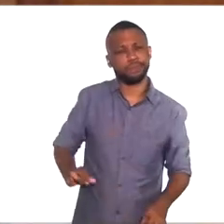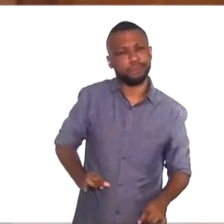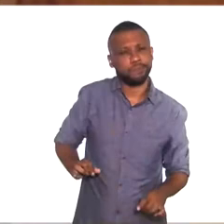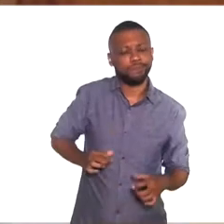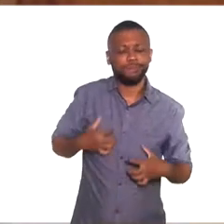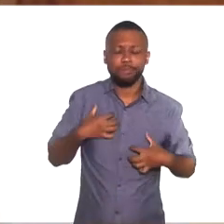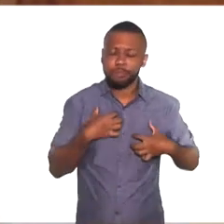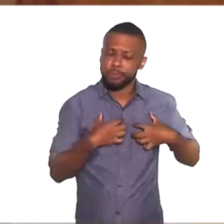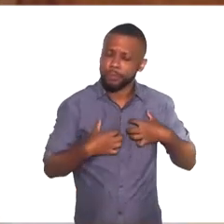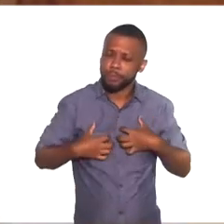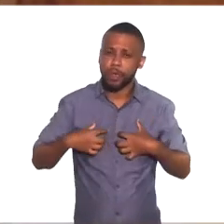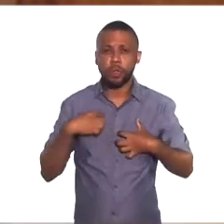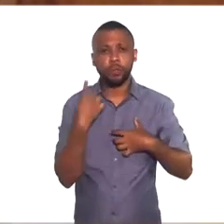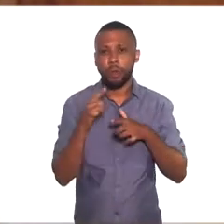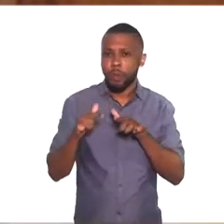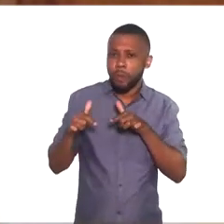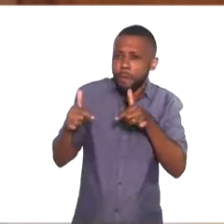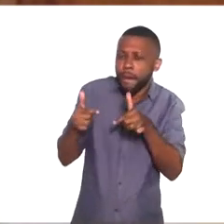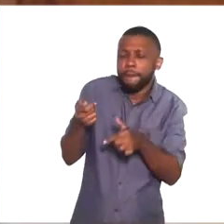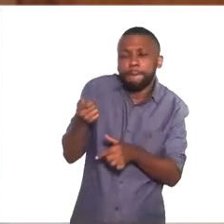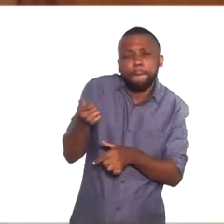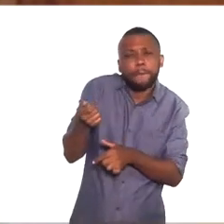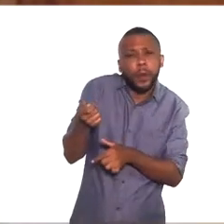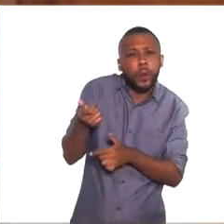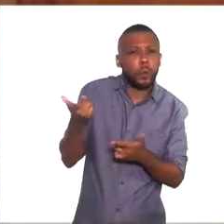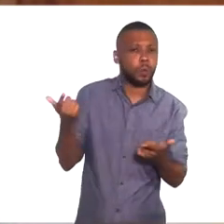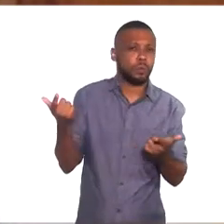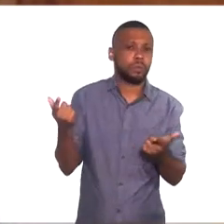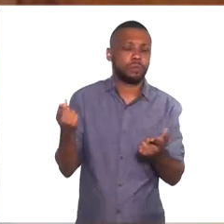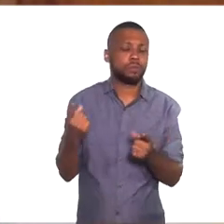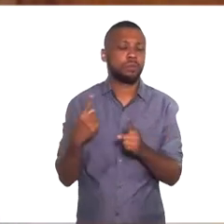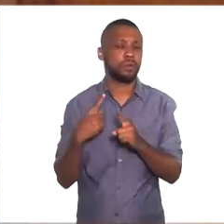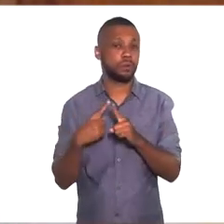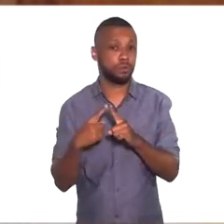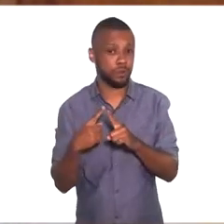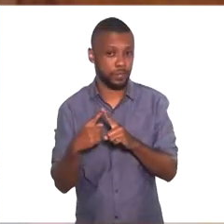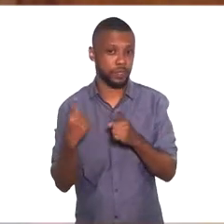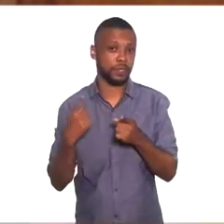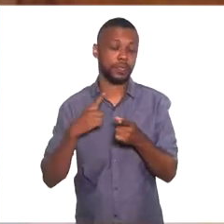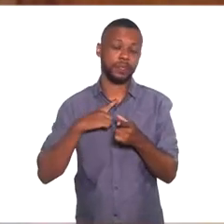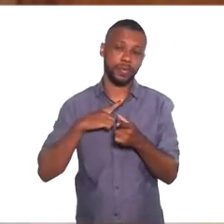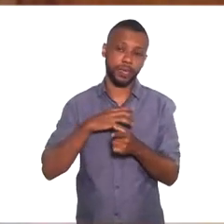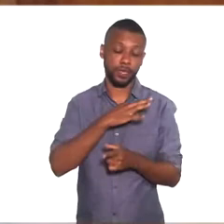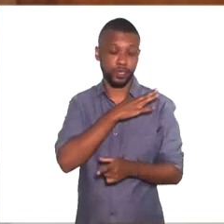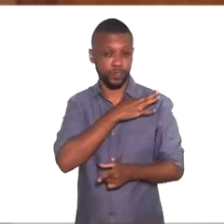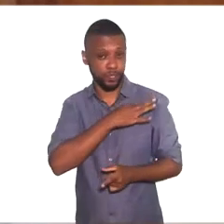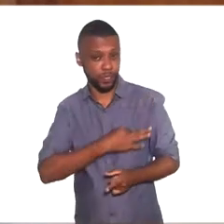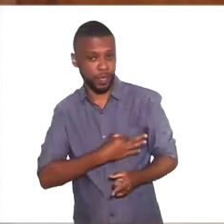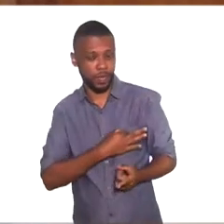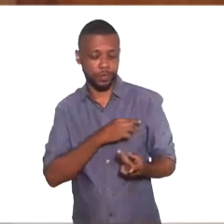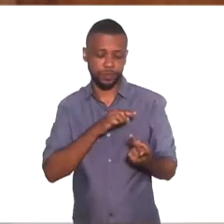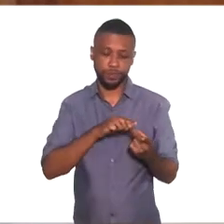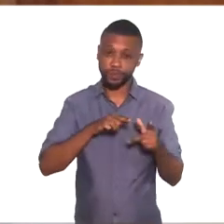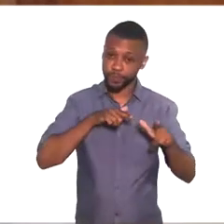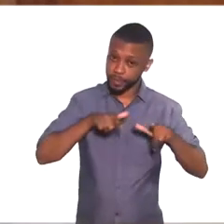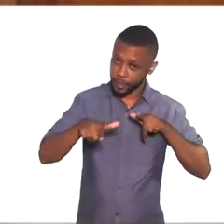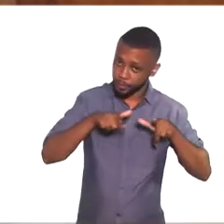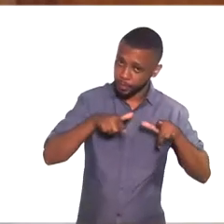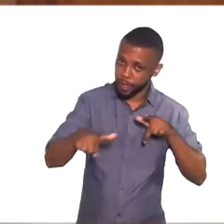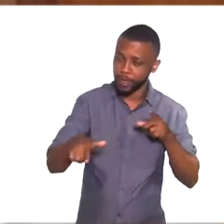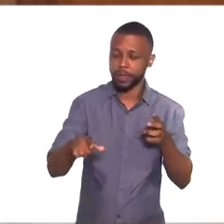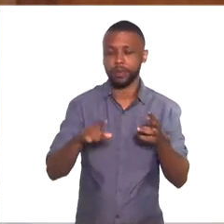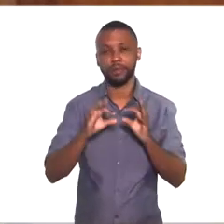entender que a gente faz e que nós fazemos é muito pouco né porque nessa hora de tem dignidade